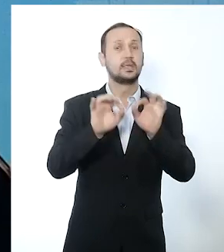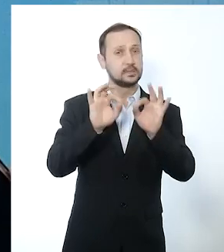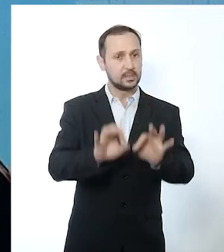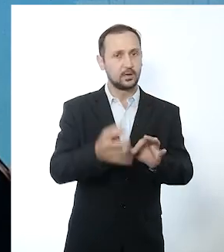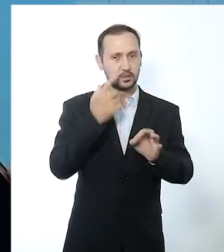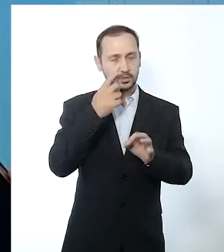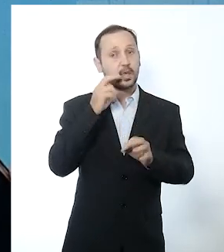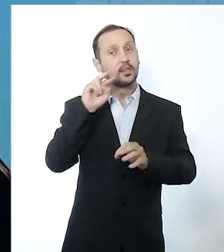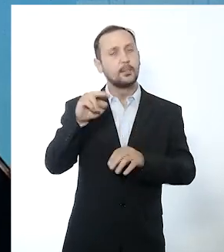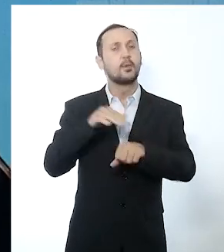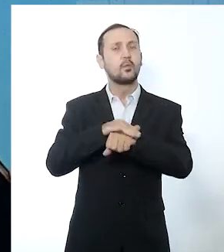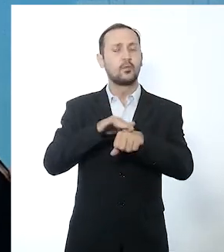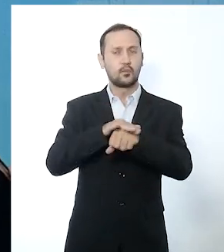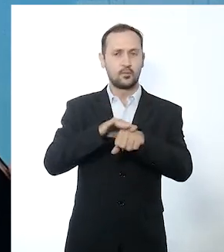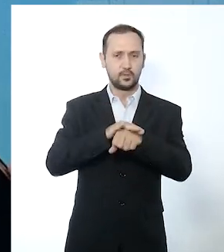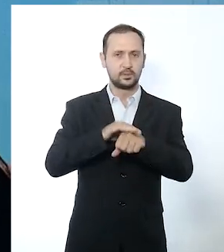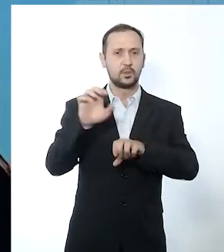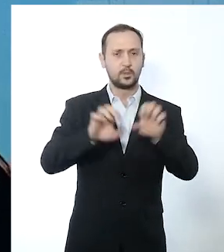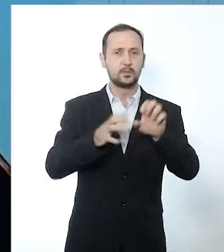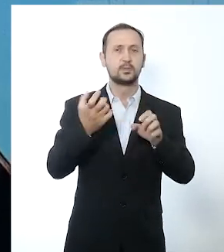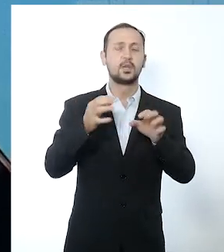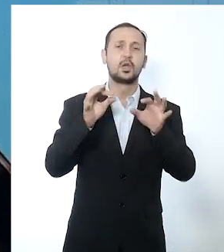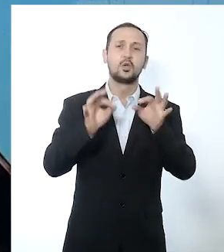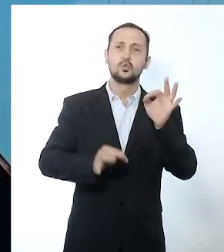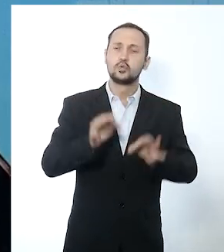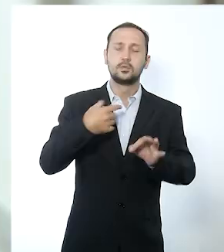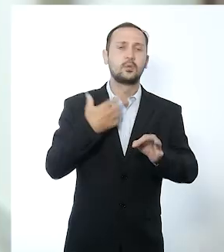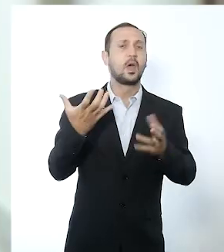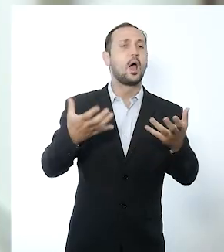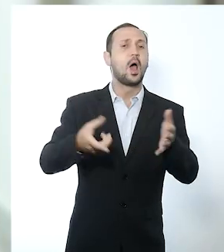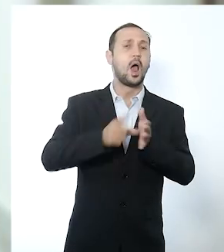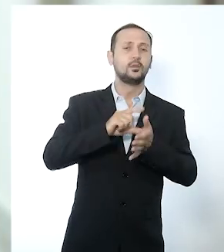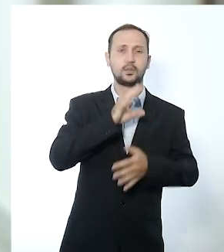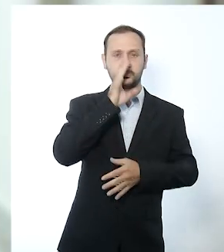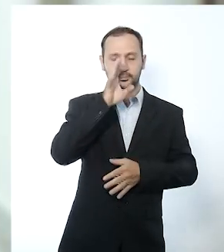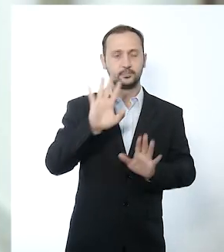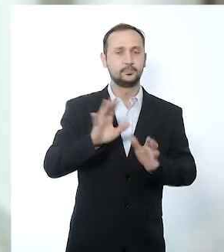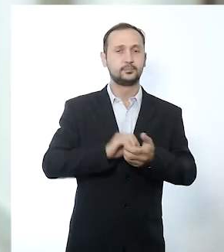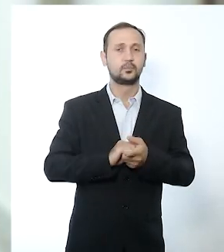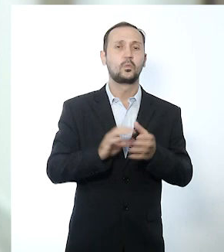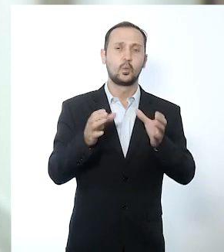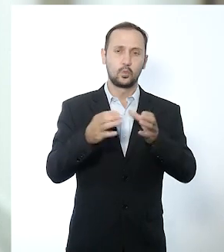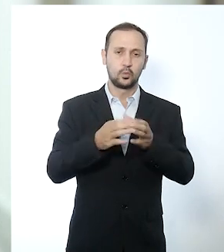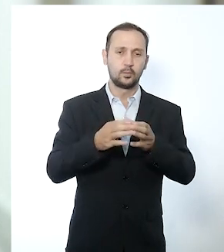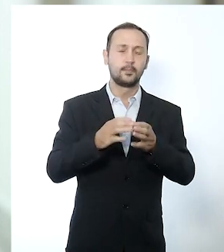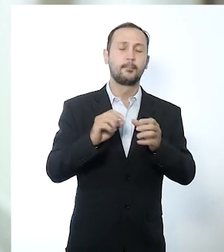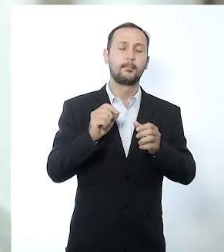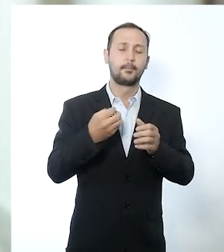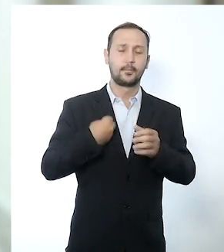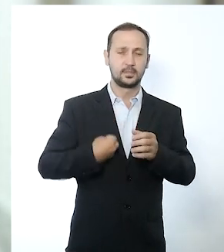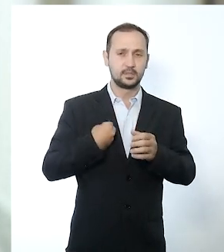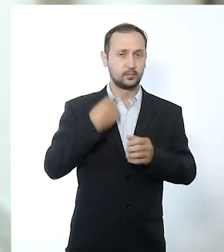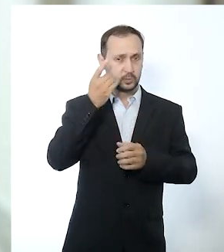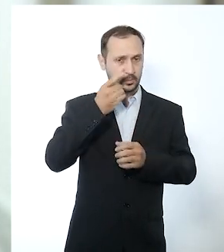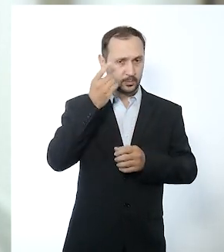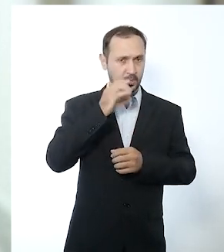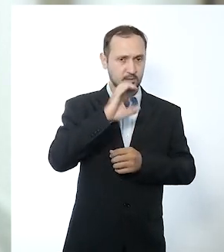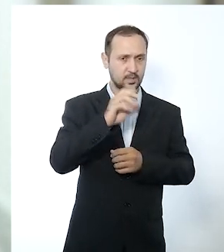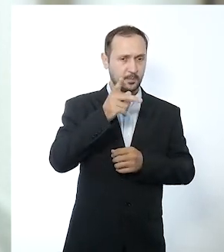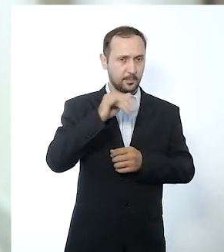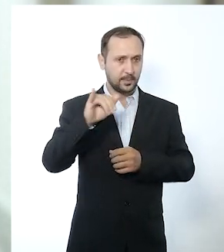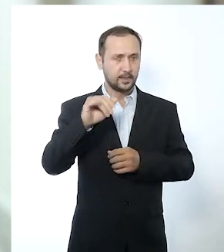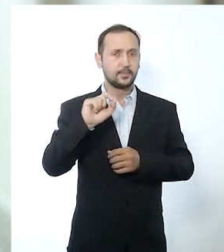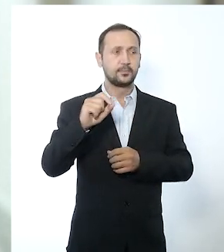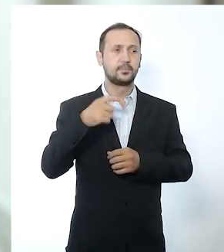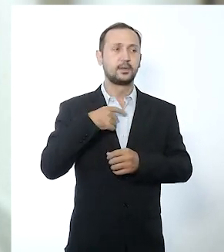ouvir também a empresa, fazer justiça, né, sem emitir pré-julgamento. Os deputados que compõem a Comissão Parlamentar de Inquérito, que irá investigar as contas